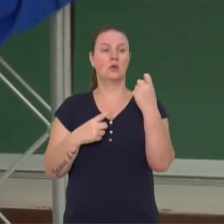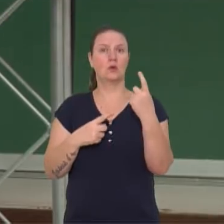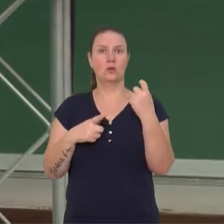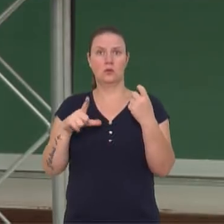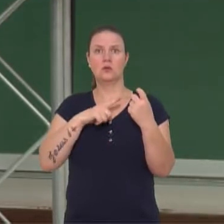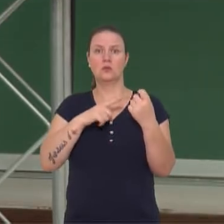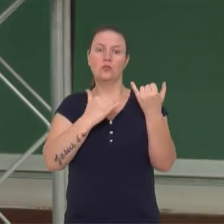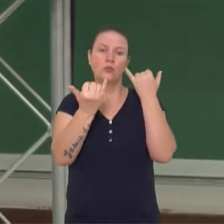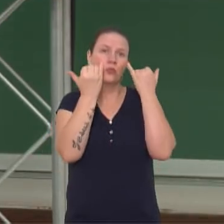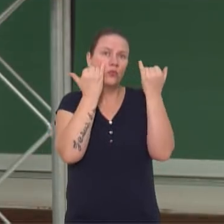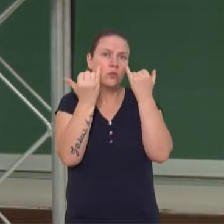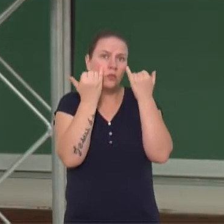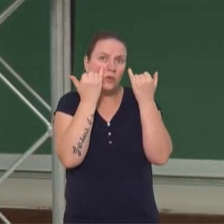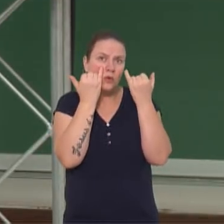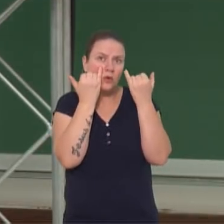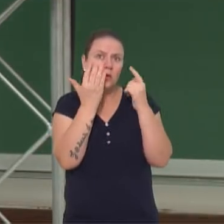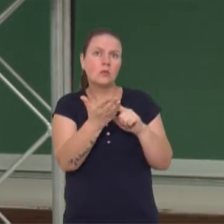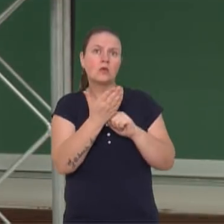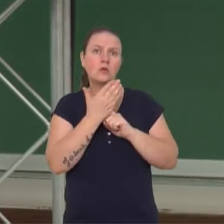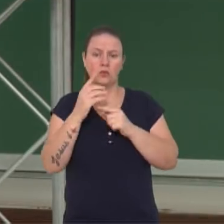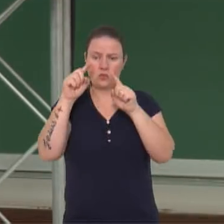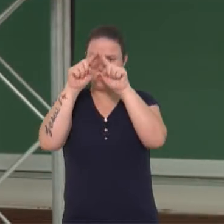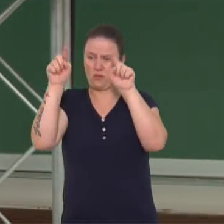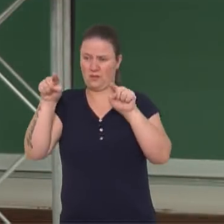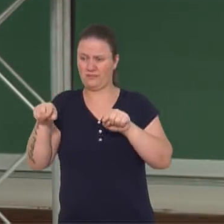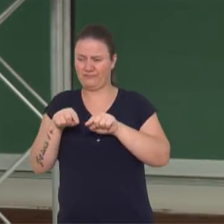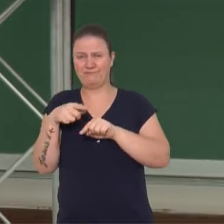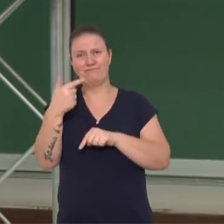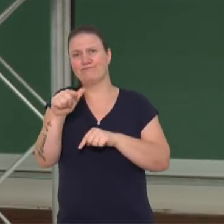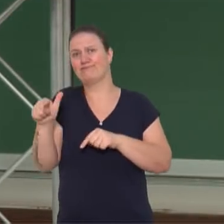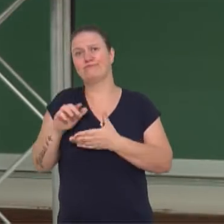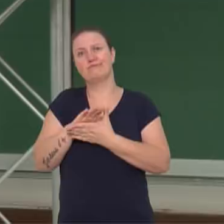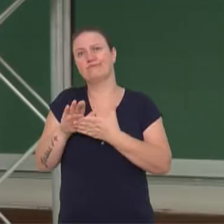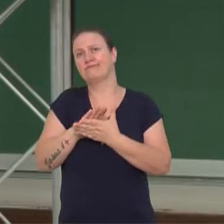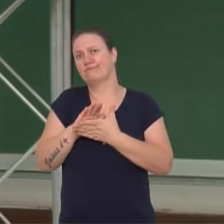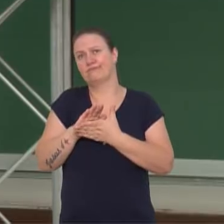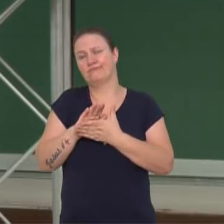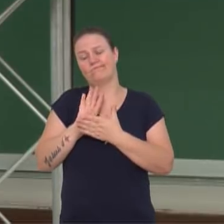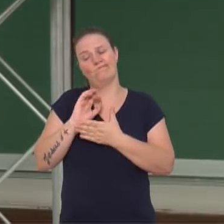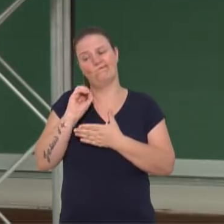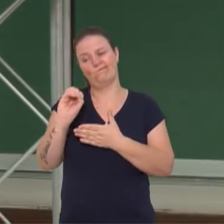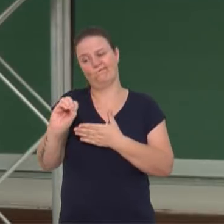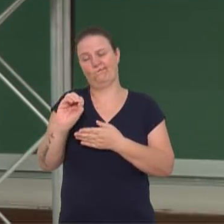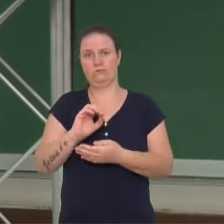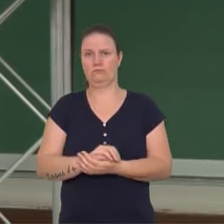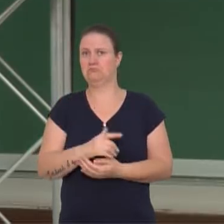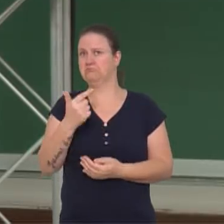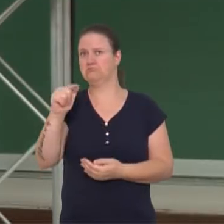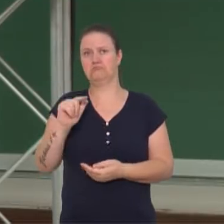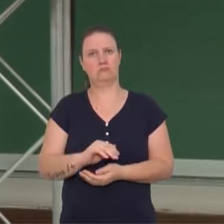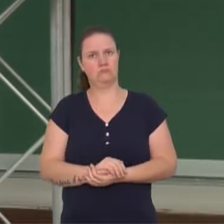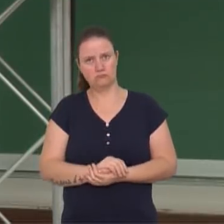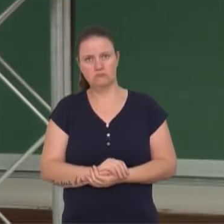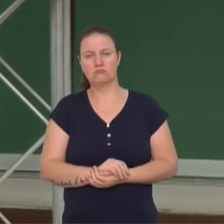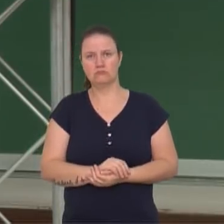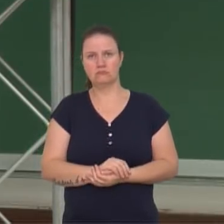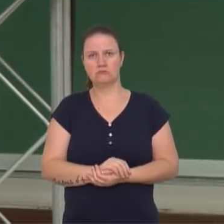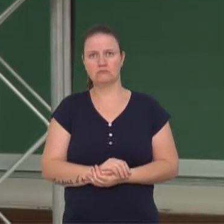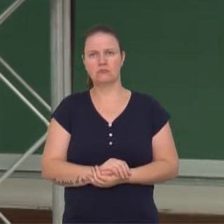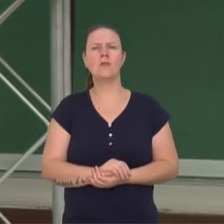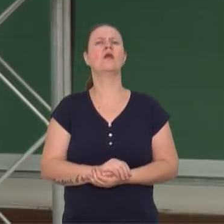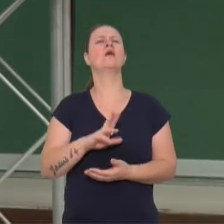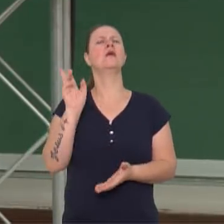tem as medidas. O quadrado tem as medidas? Não tem as medidas dos lados do quadrado. Ah,